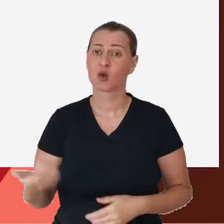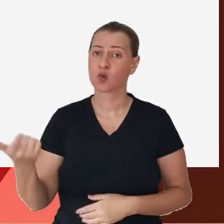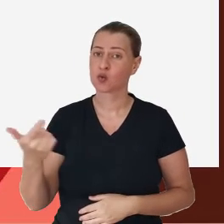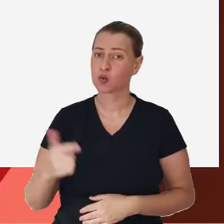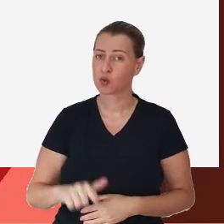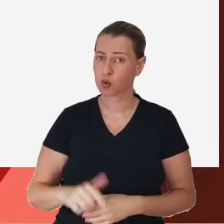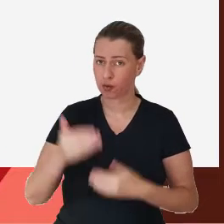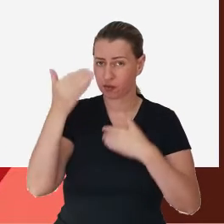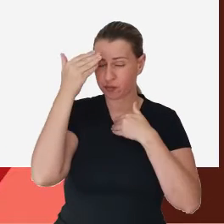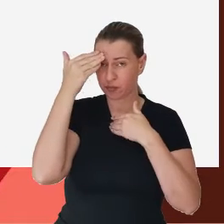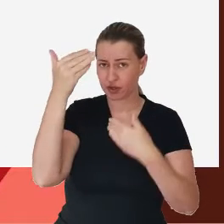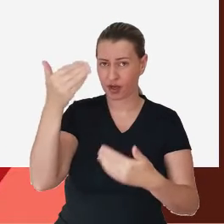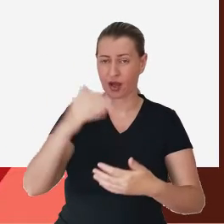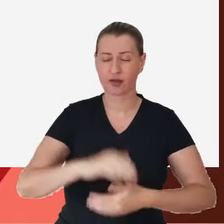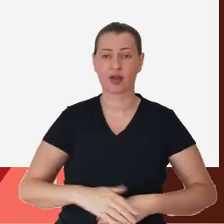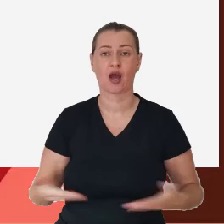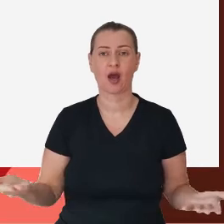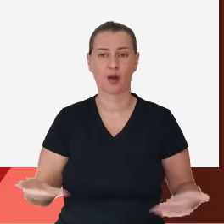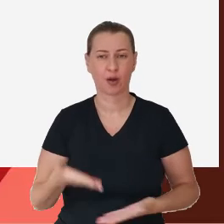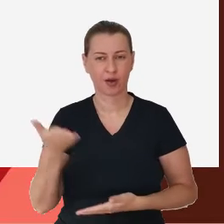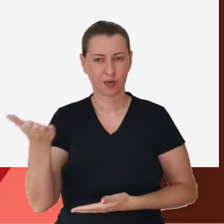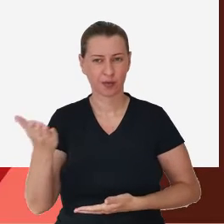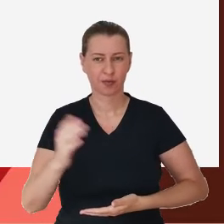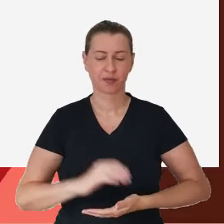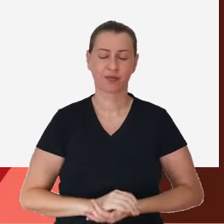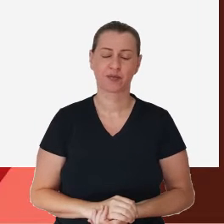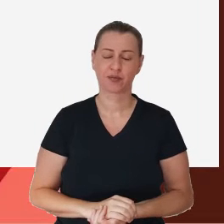novamente, muito obrigado, Bruna, e agora é contigo.